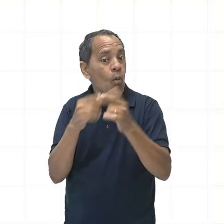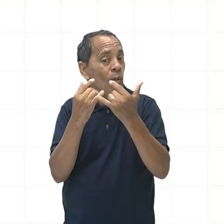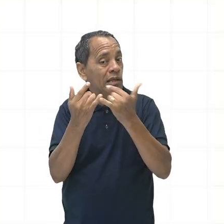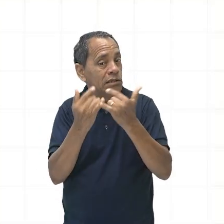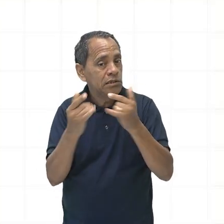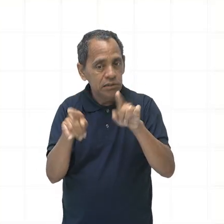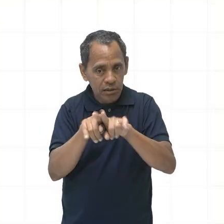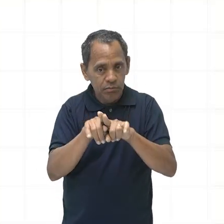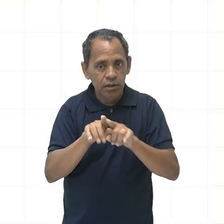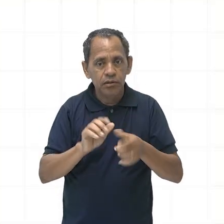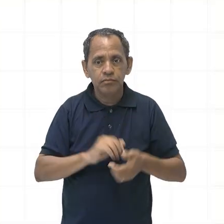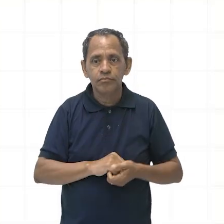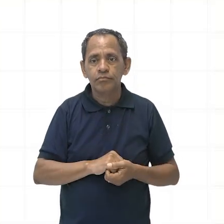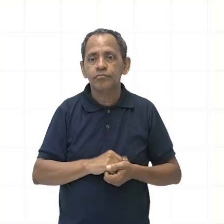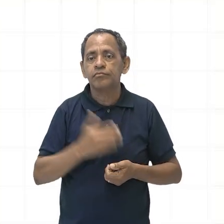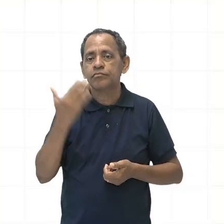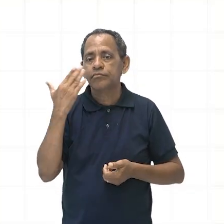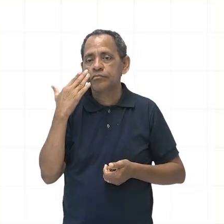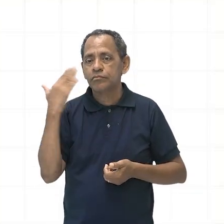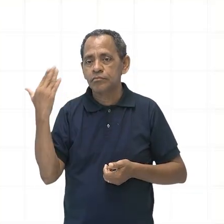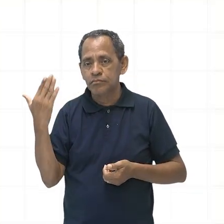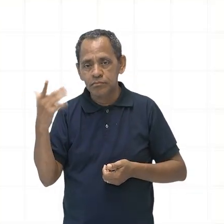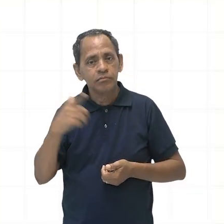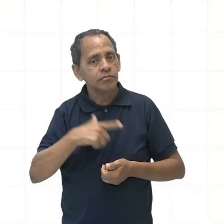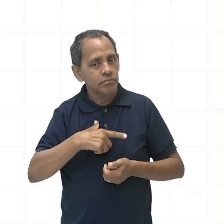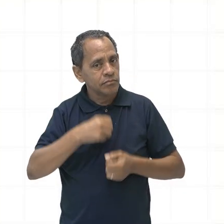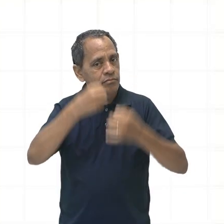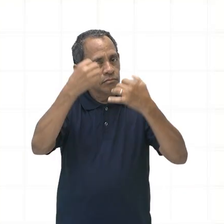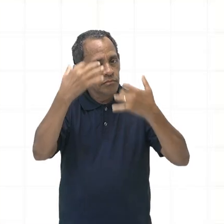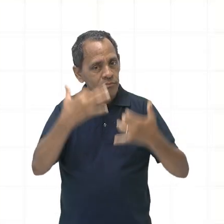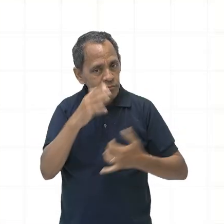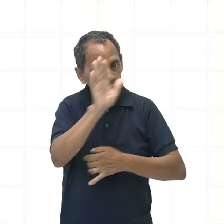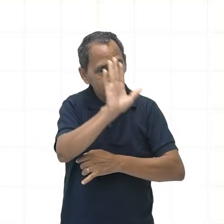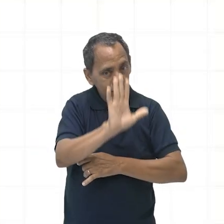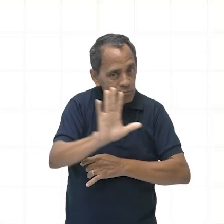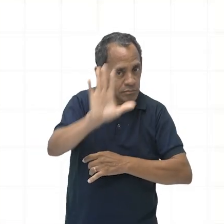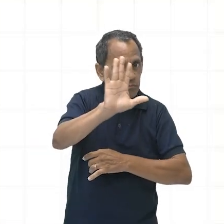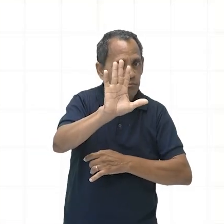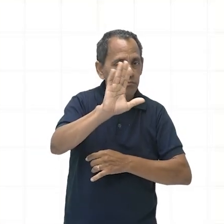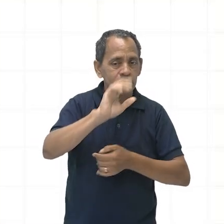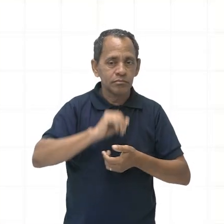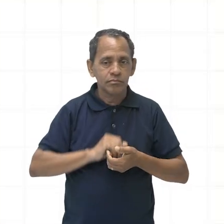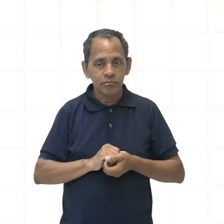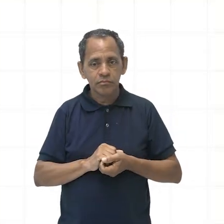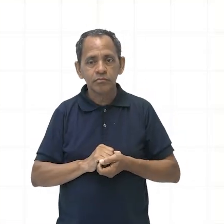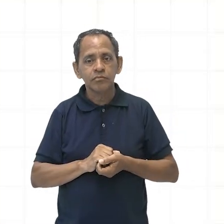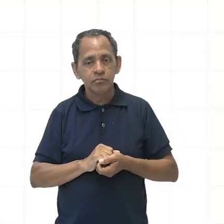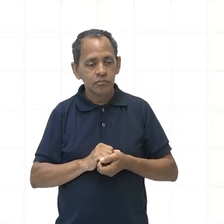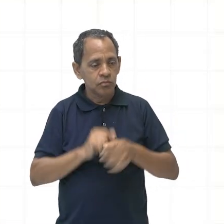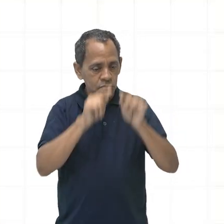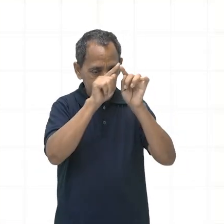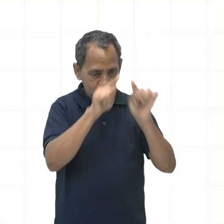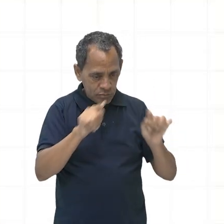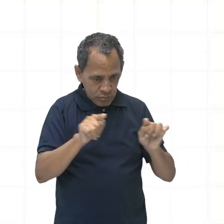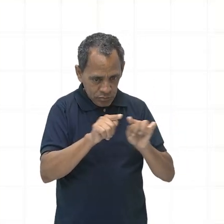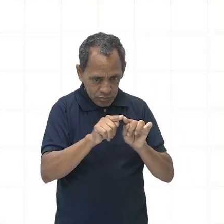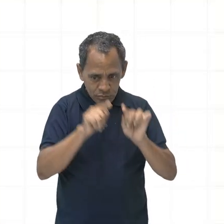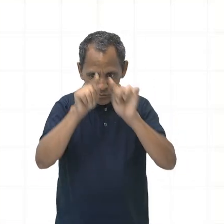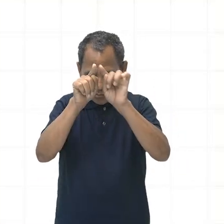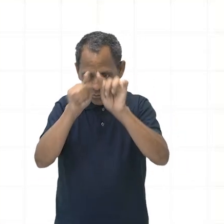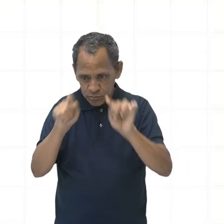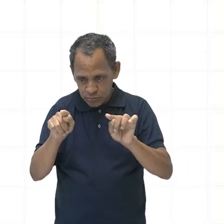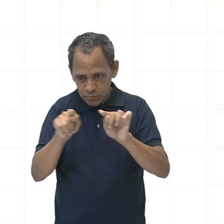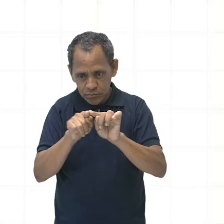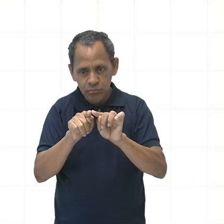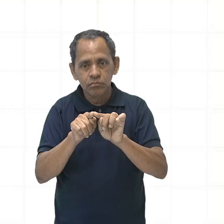gente tem uma explicação para você generalizada. Nós temos os mesmos 2 triângulos que a gente acabou de ver,